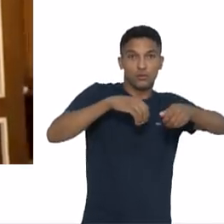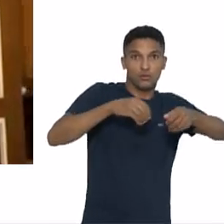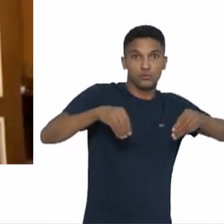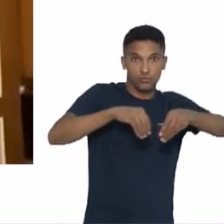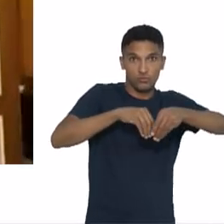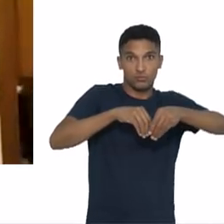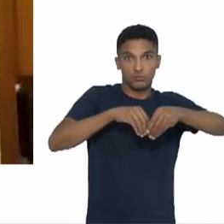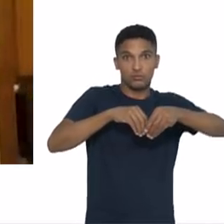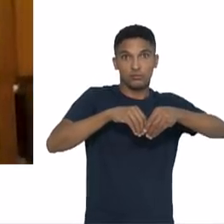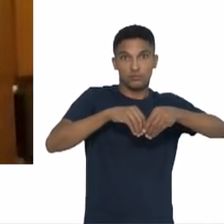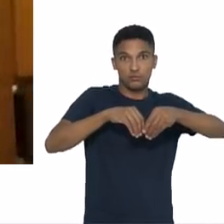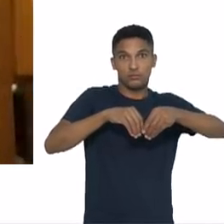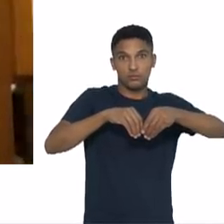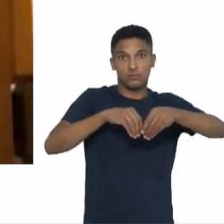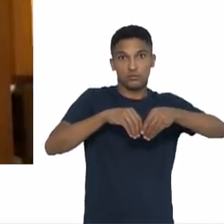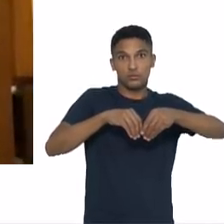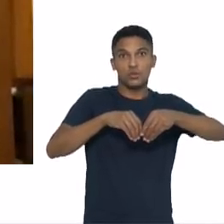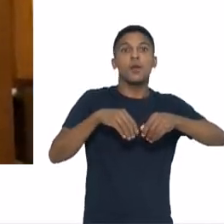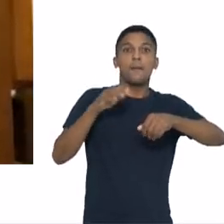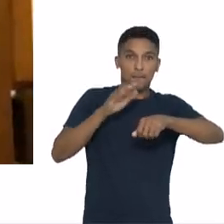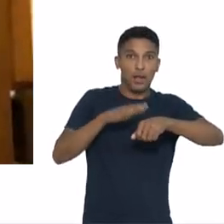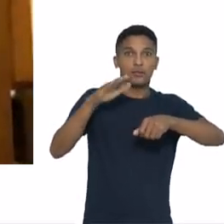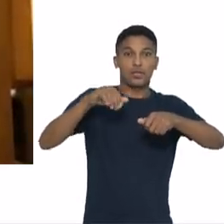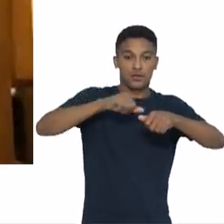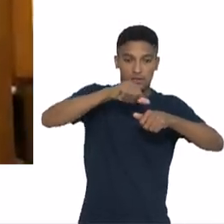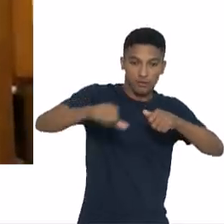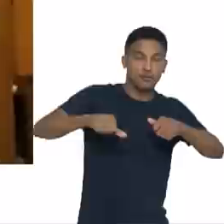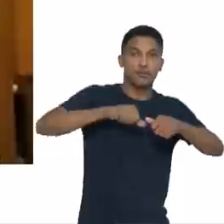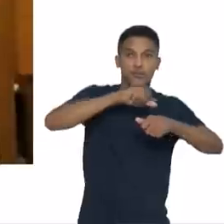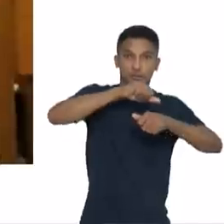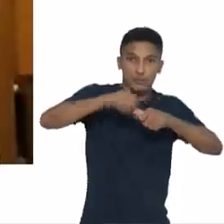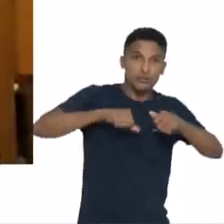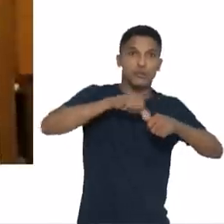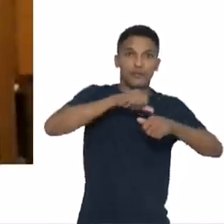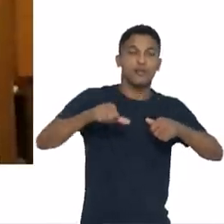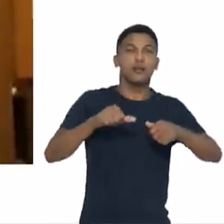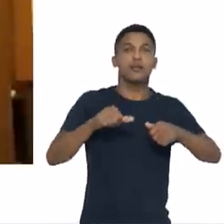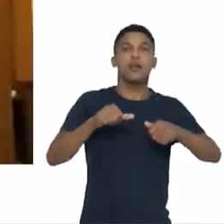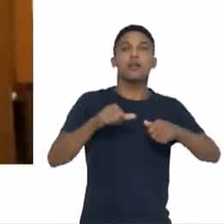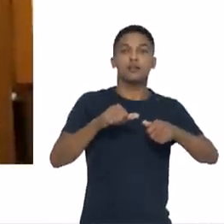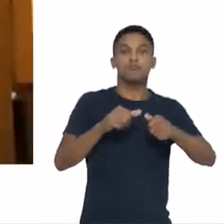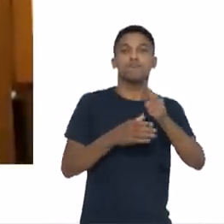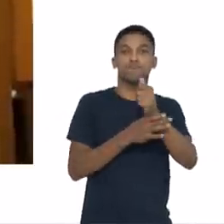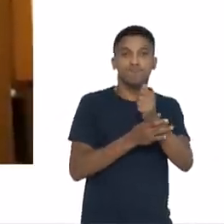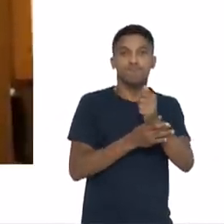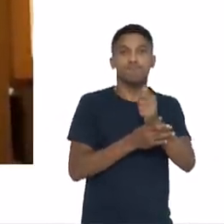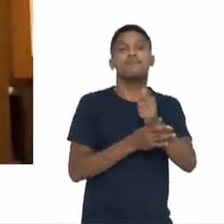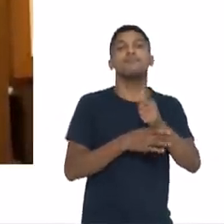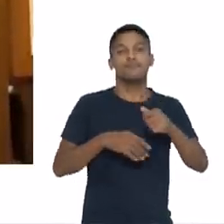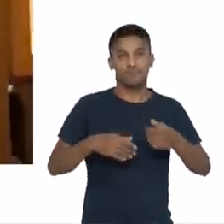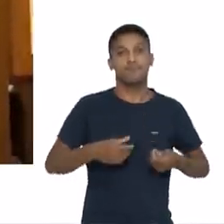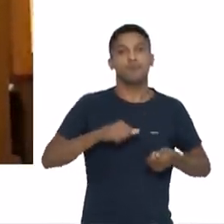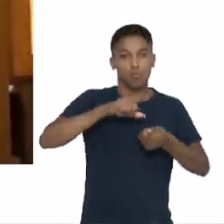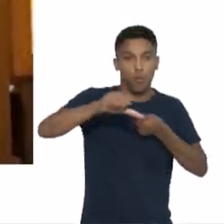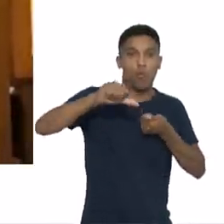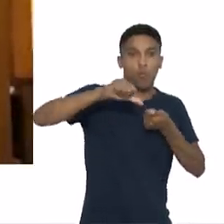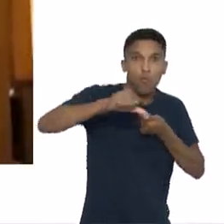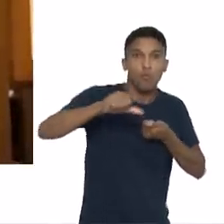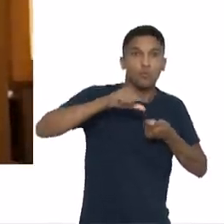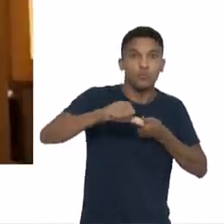Quanto mais fita vocês passarem, mais firme vai ficar, tá? Então, ó, coloco aqui.